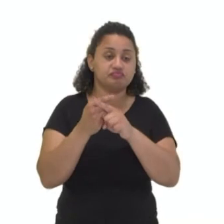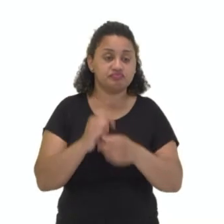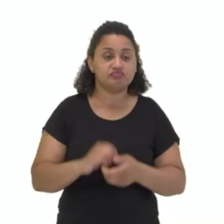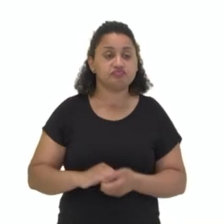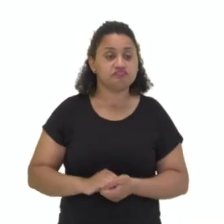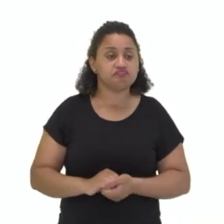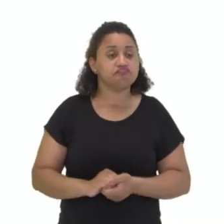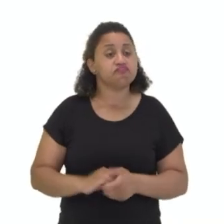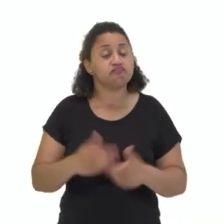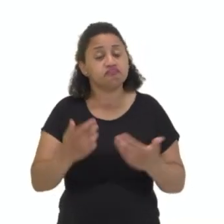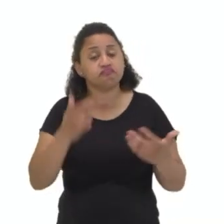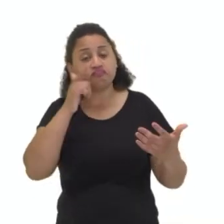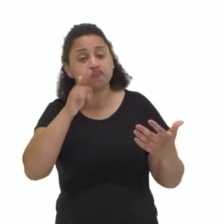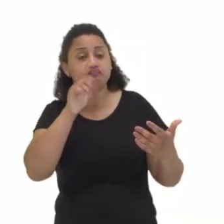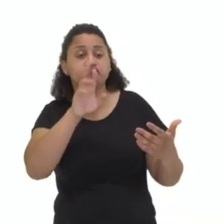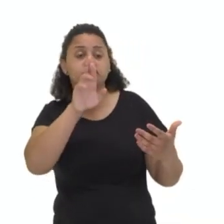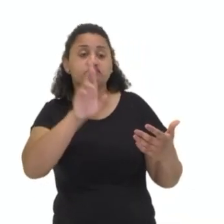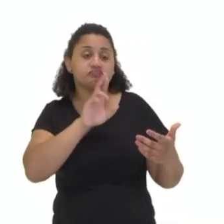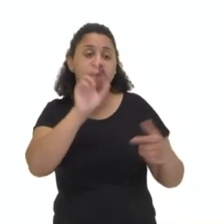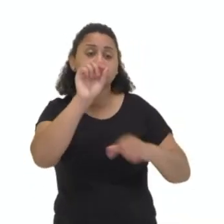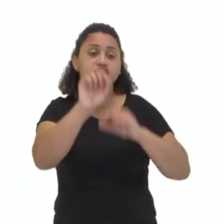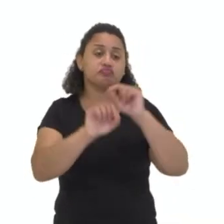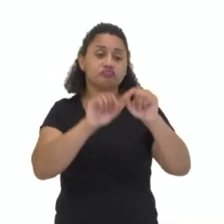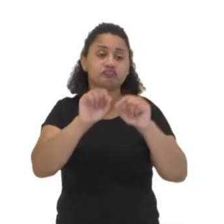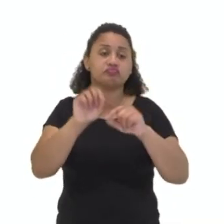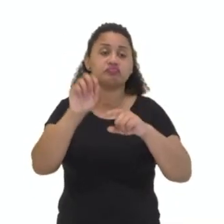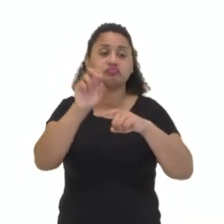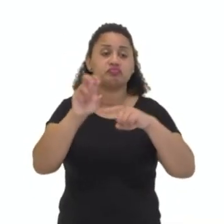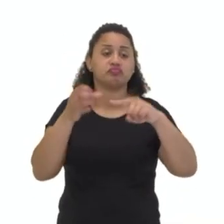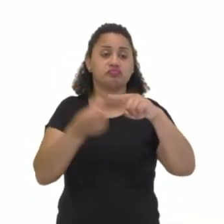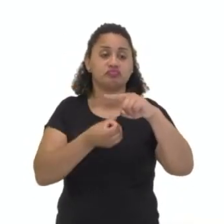e eu cheguei em área do setor